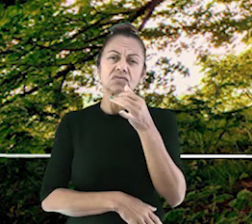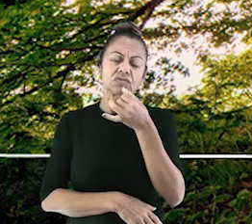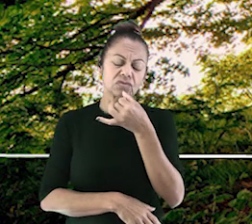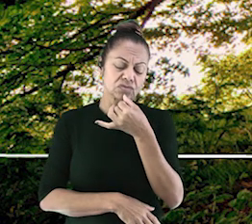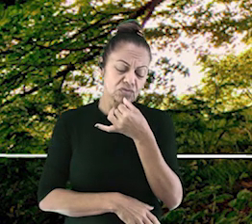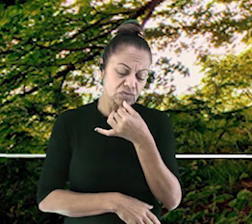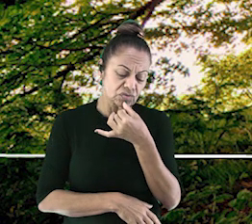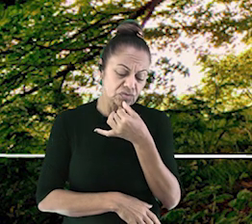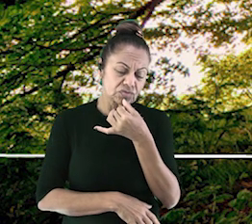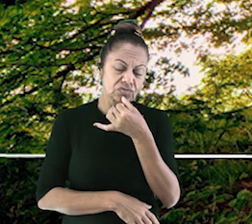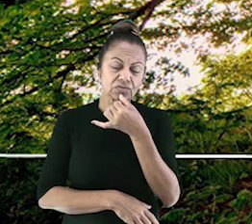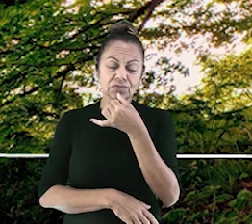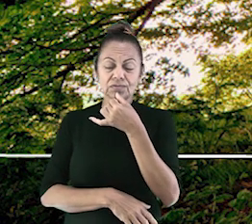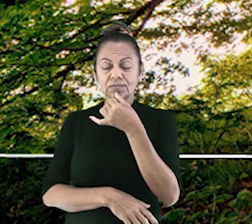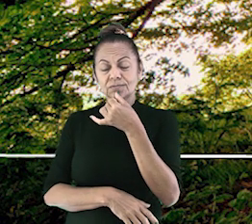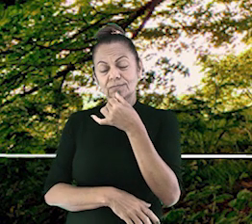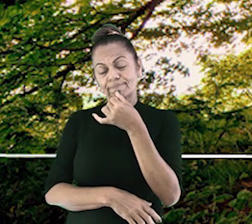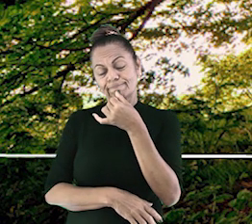cara de triste todo mundo.